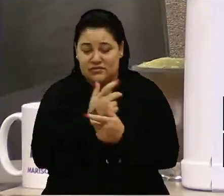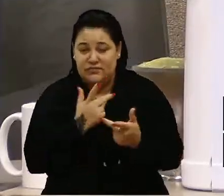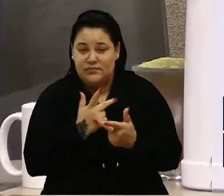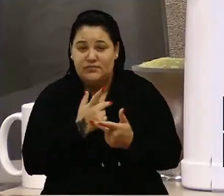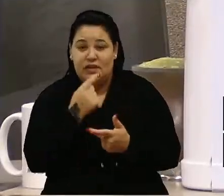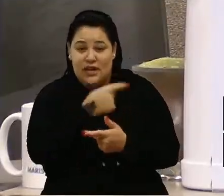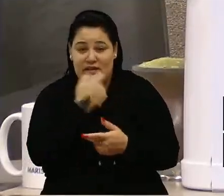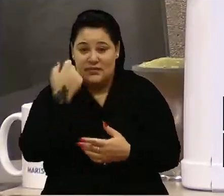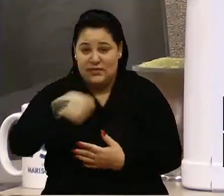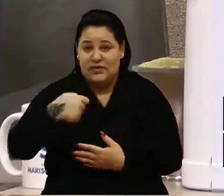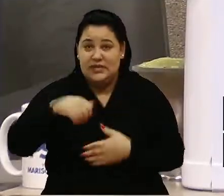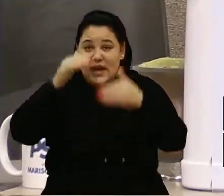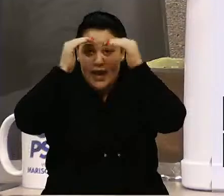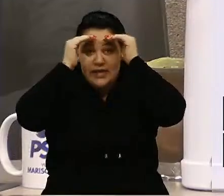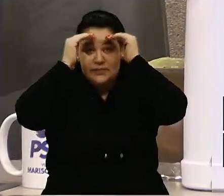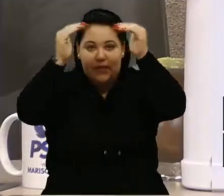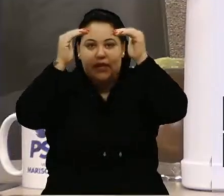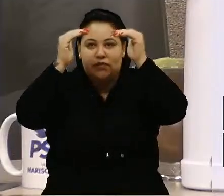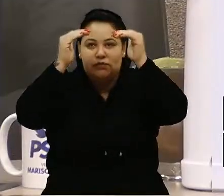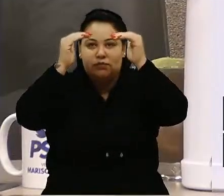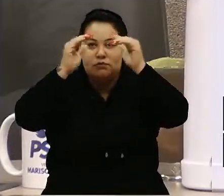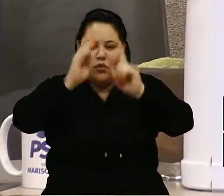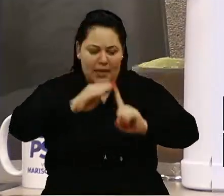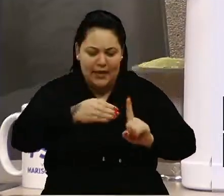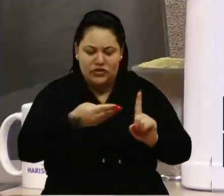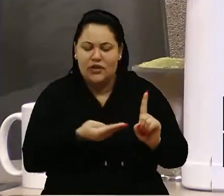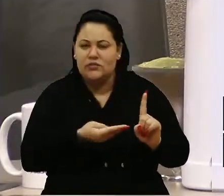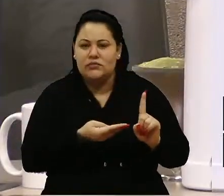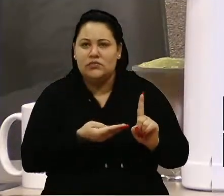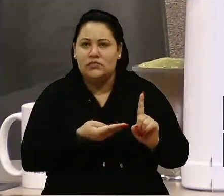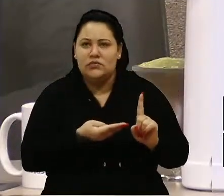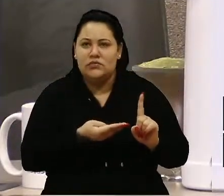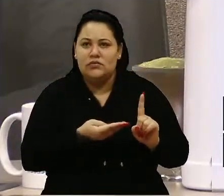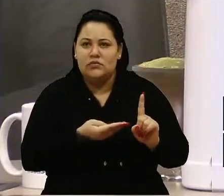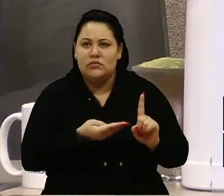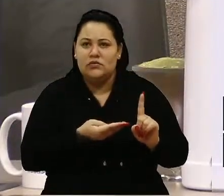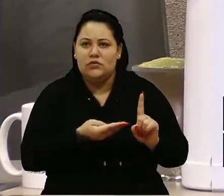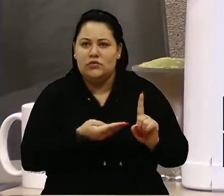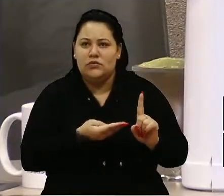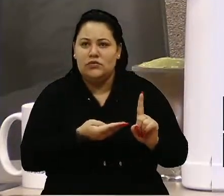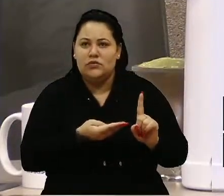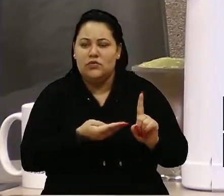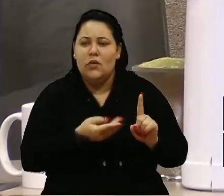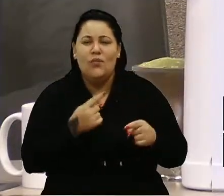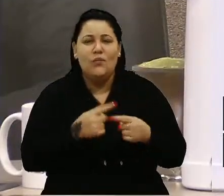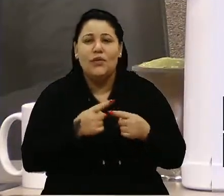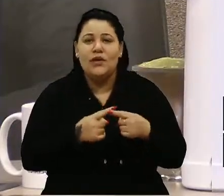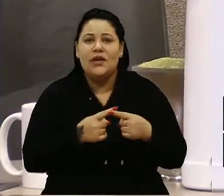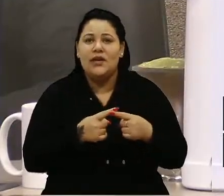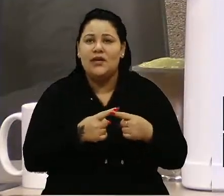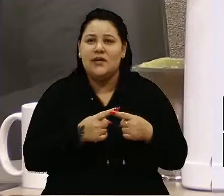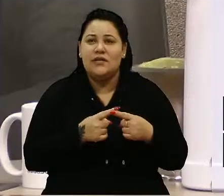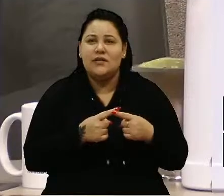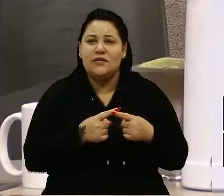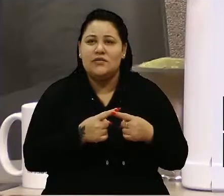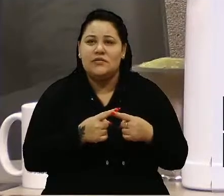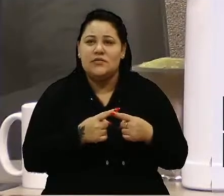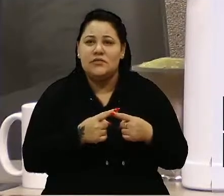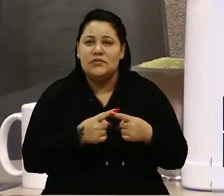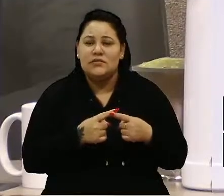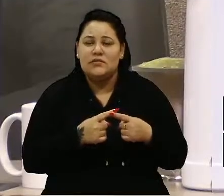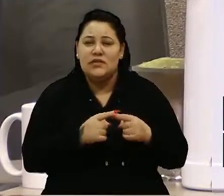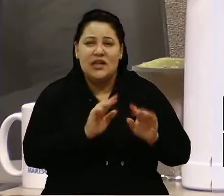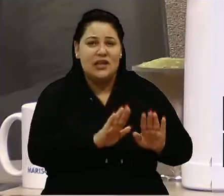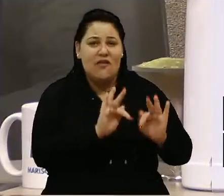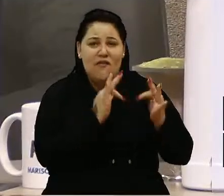eles têm que ser respeitados, têm que ser condecorados, né, porque eles abdicam da sua vida, né, das suas famílias,